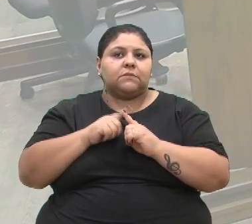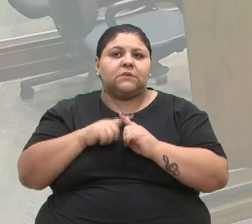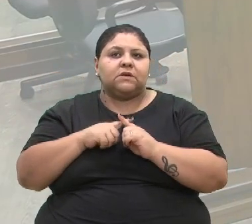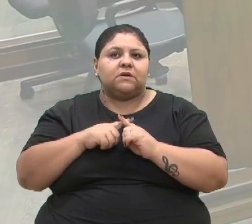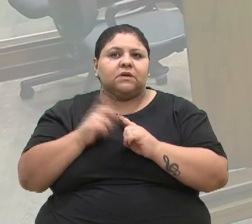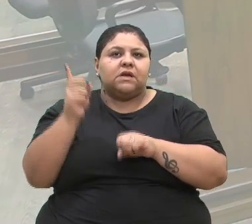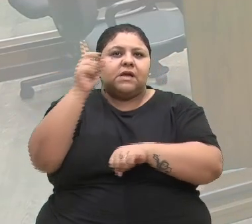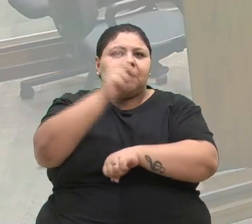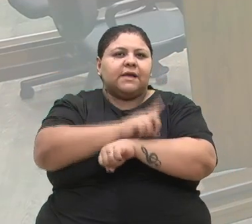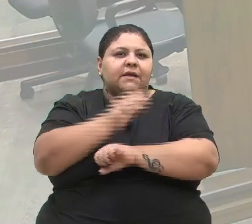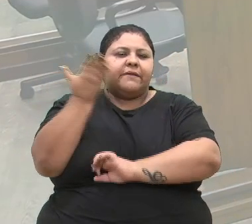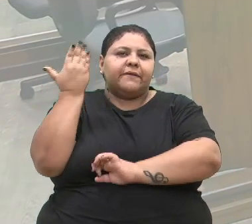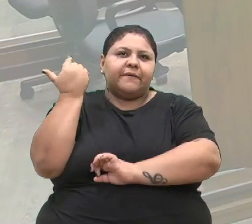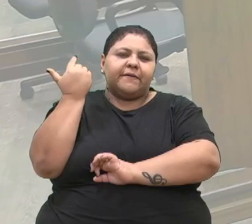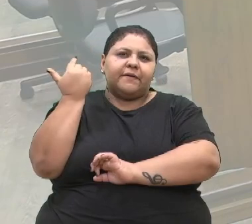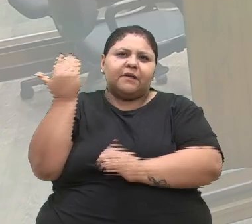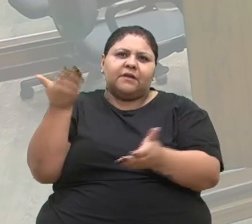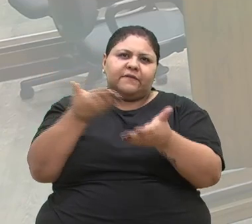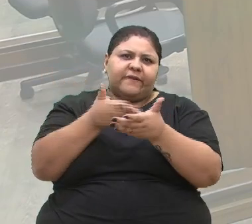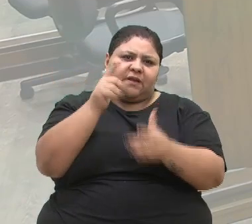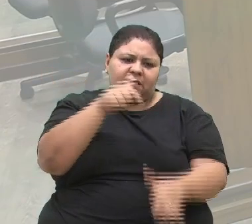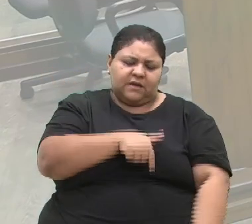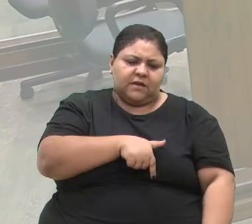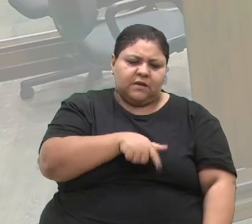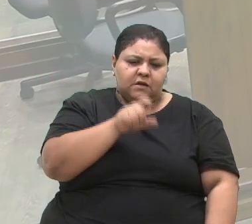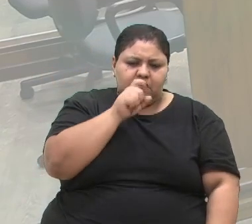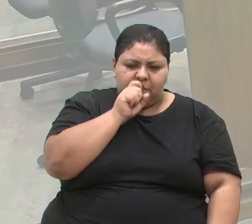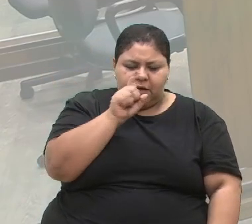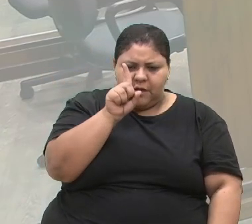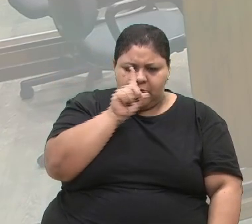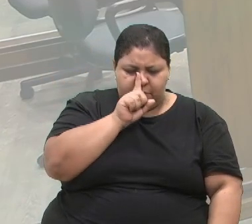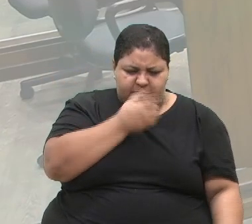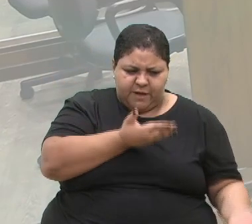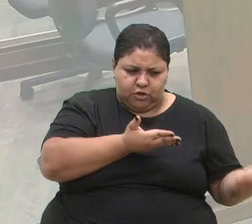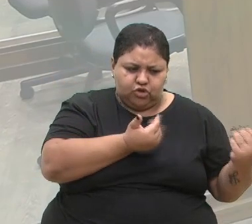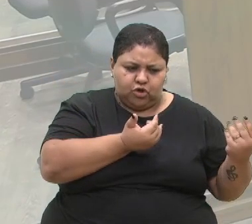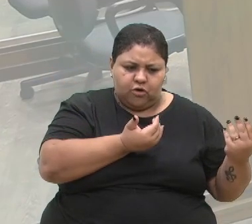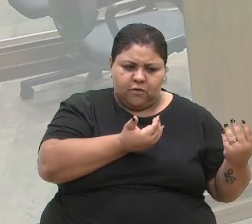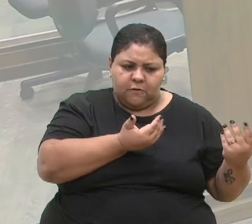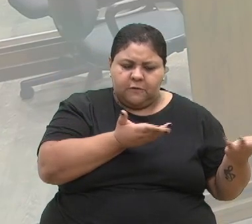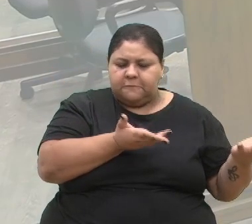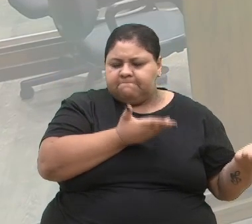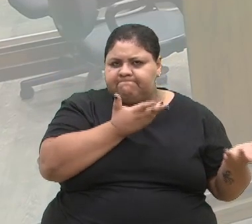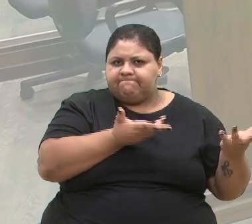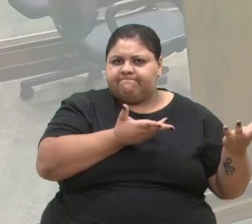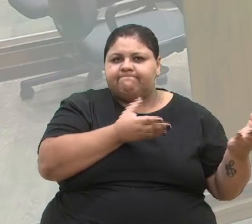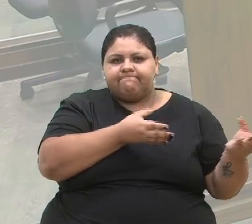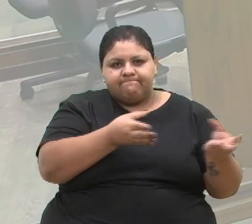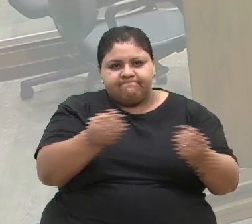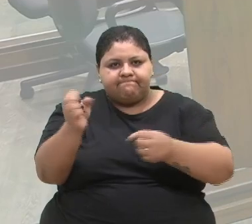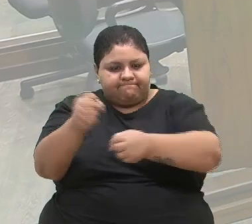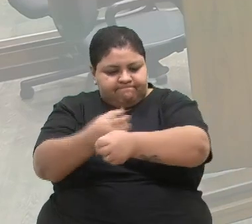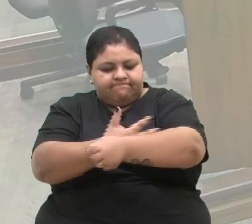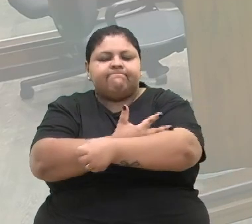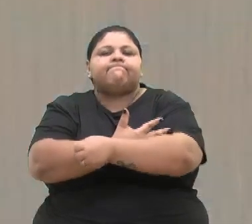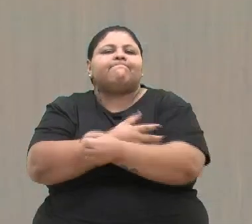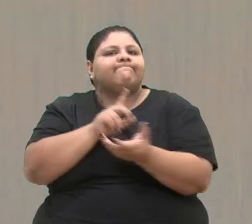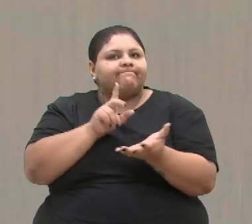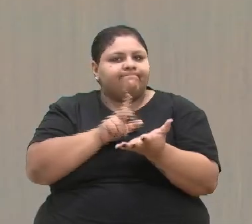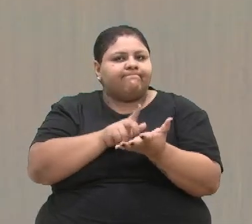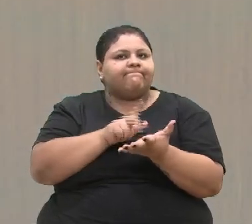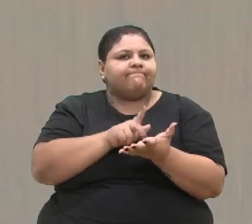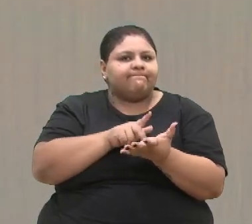uma criança, o Xande, que passa por esse tipo de situação, mas como dentre outras mais espalhadas ao longo